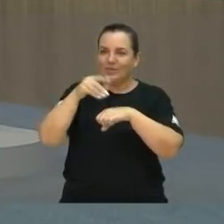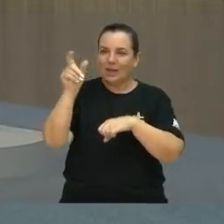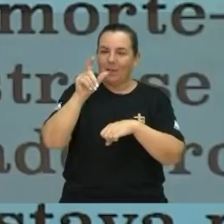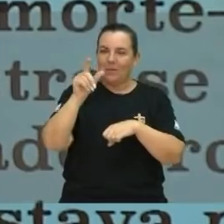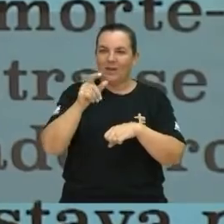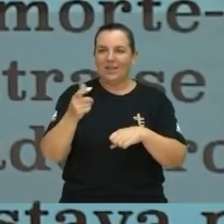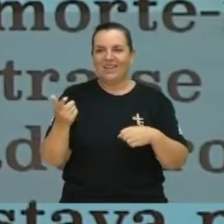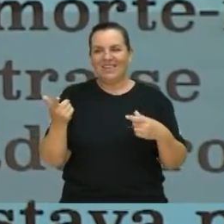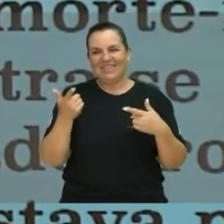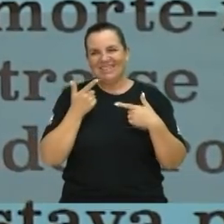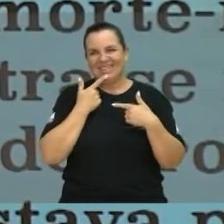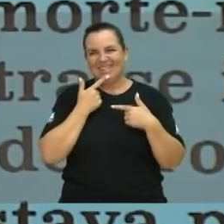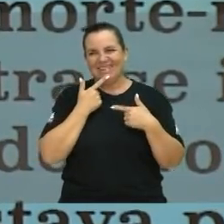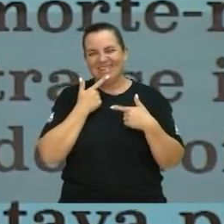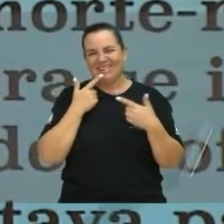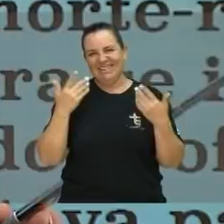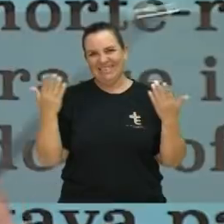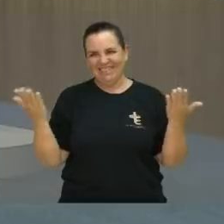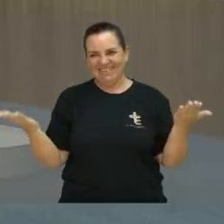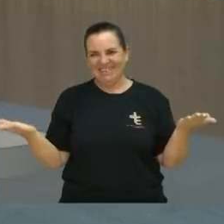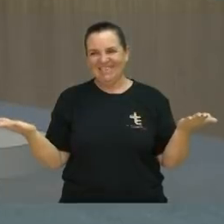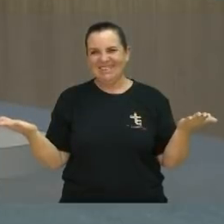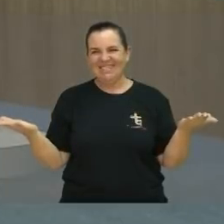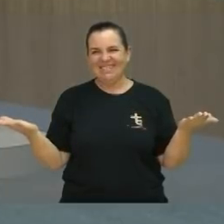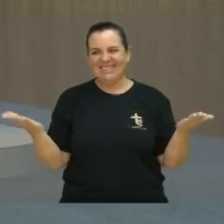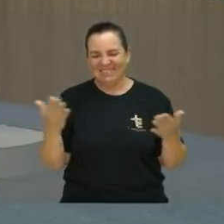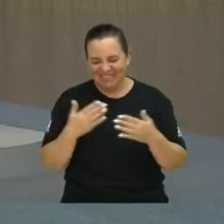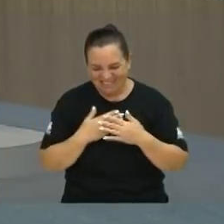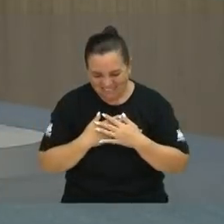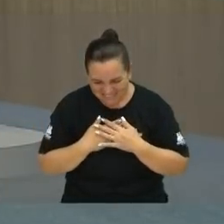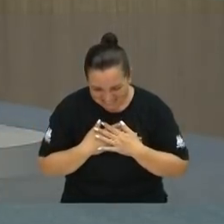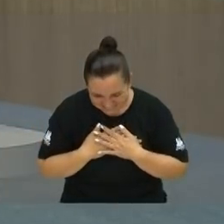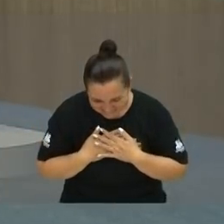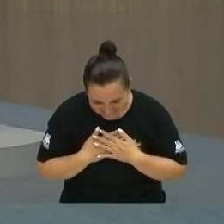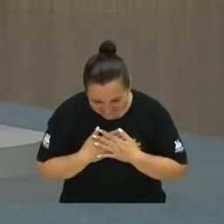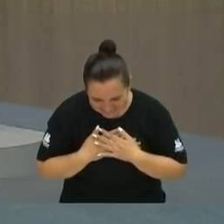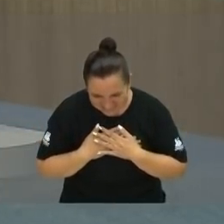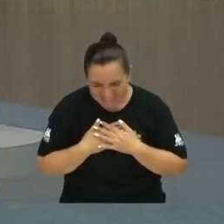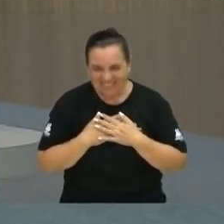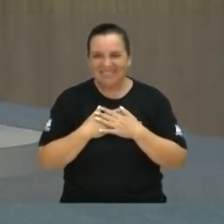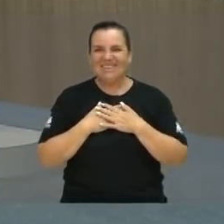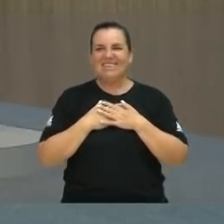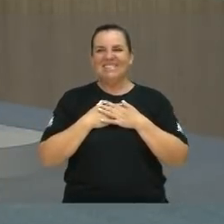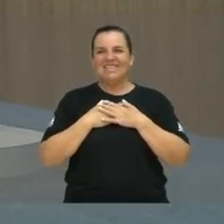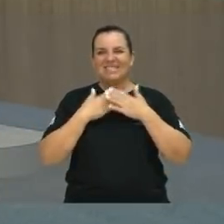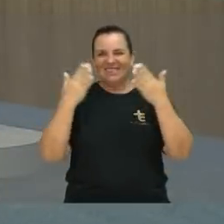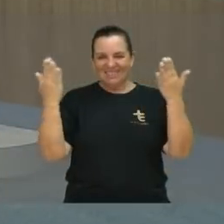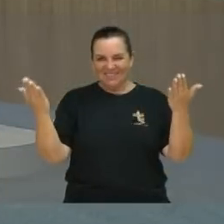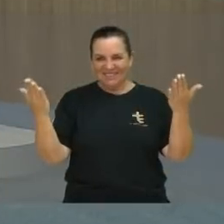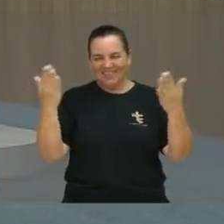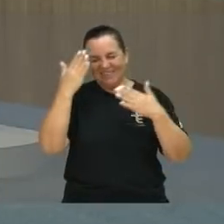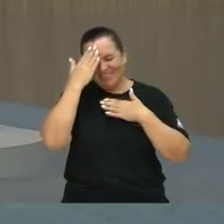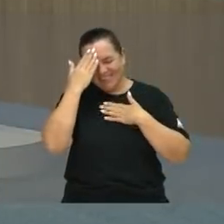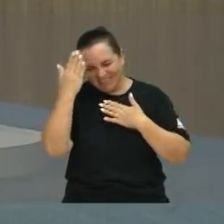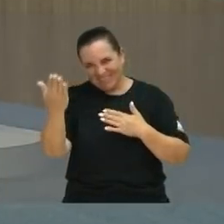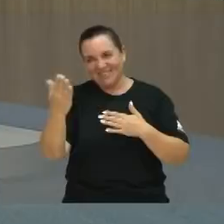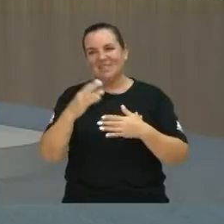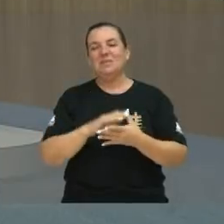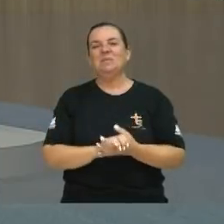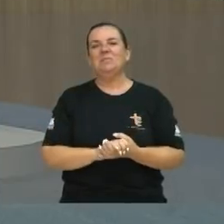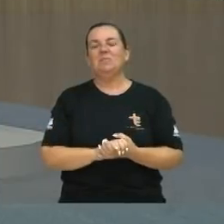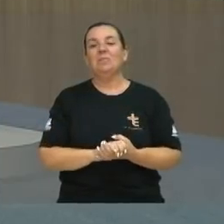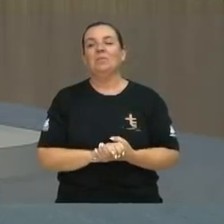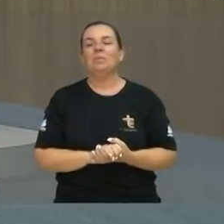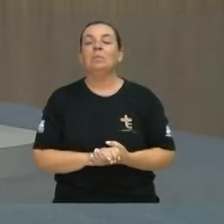o seu sorriso seus gestos nós não entendemos mas ele sim ou ter muito obrigado